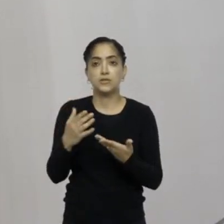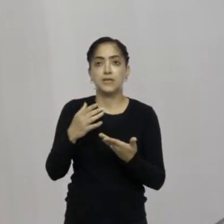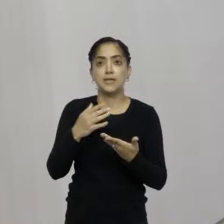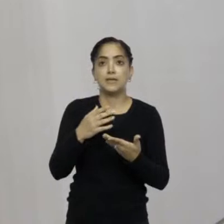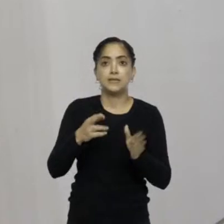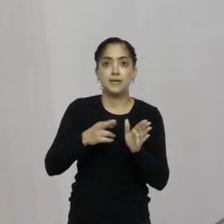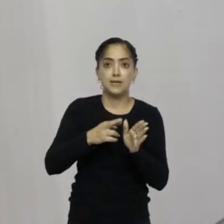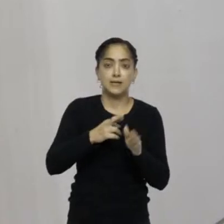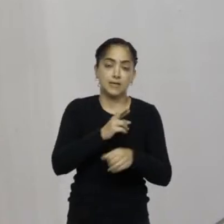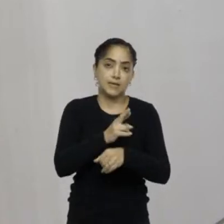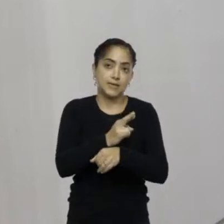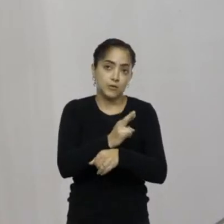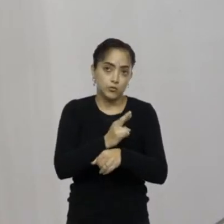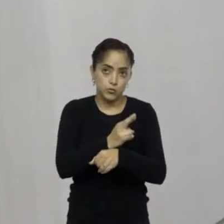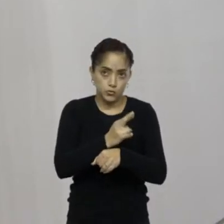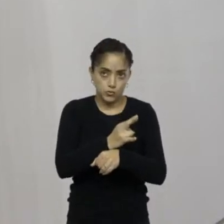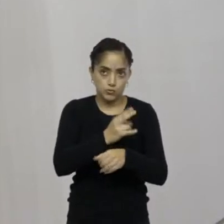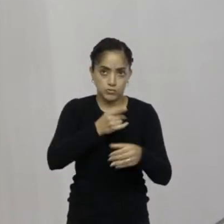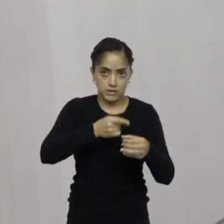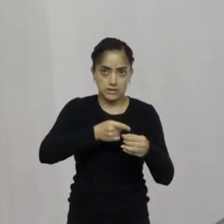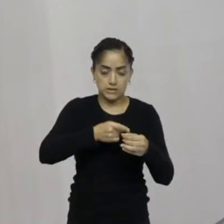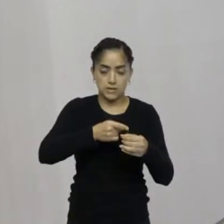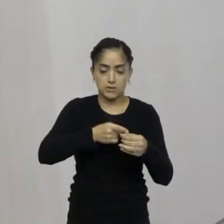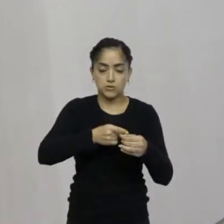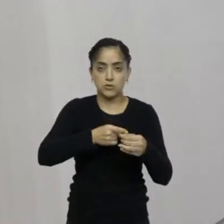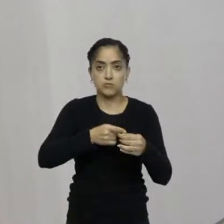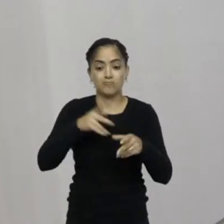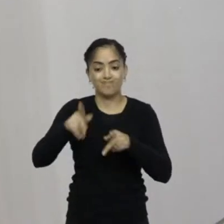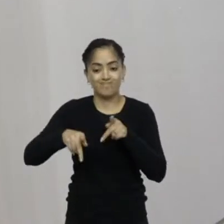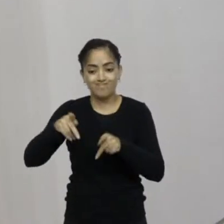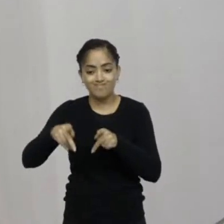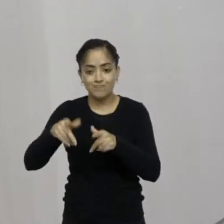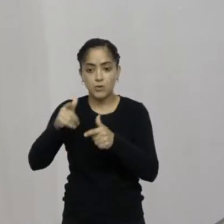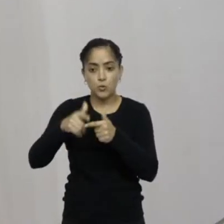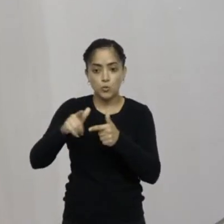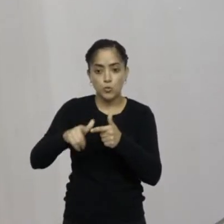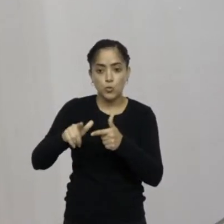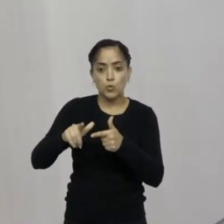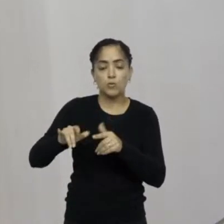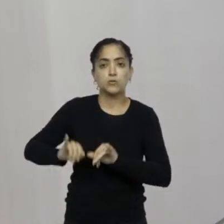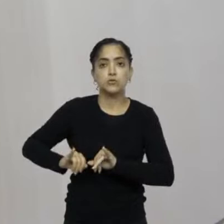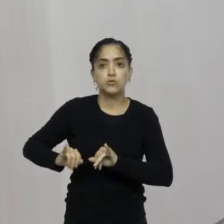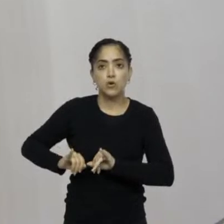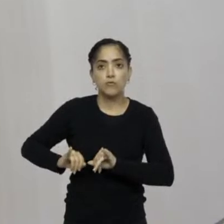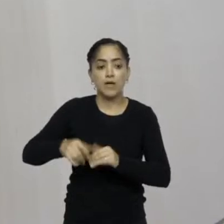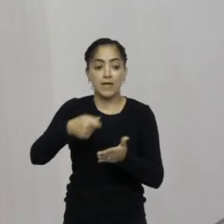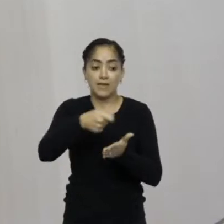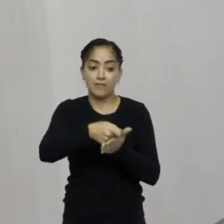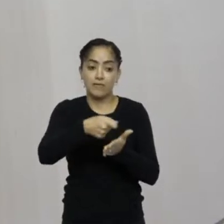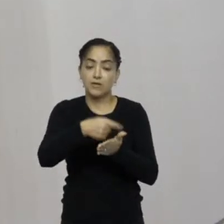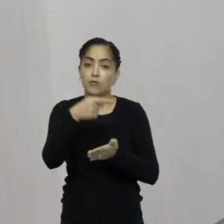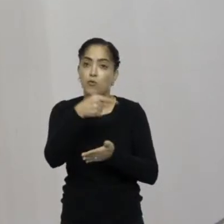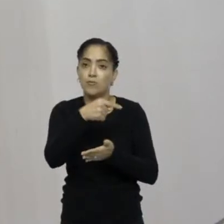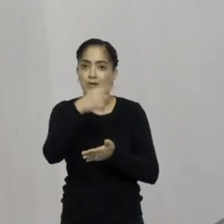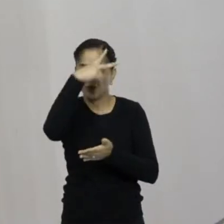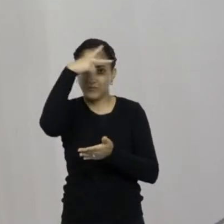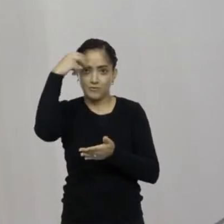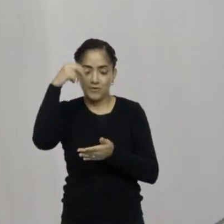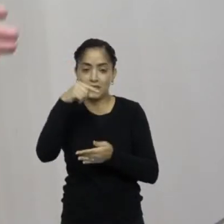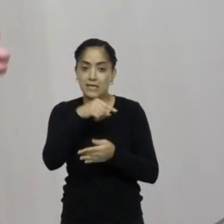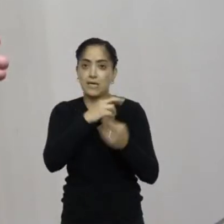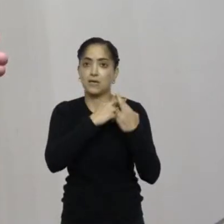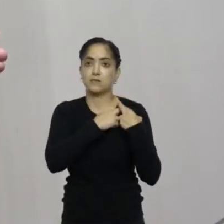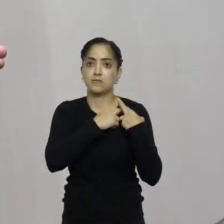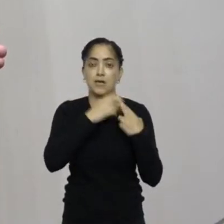Tomé, quando a população tem um problema, ela cobra do prefeito, acha que o prefeito é responsável